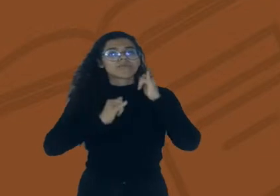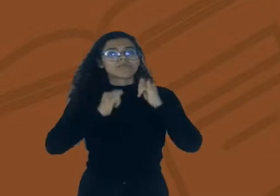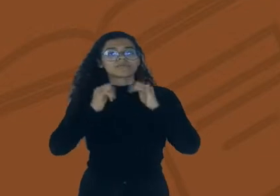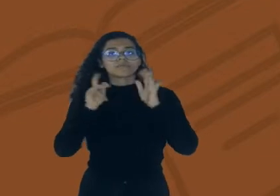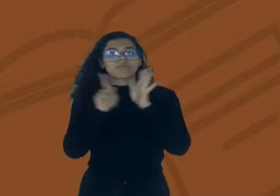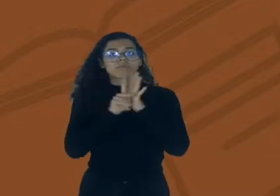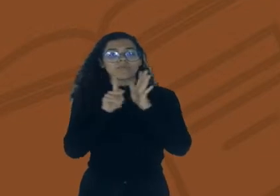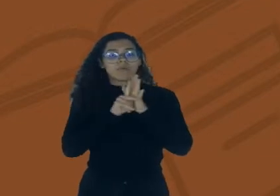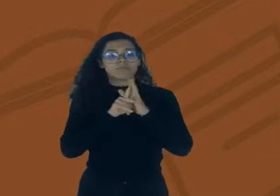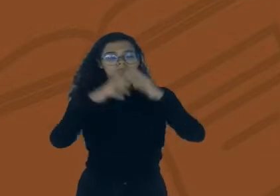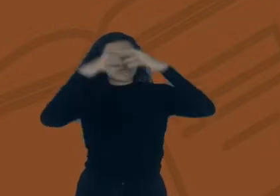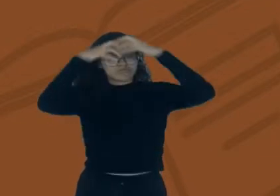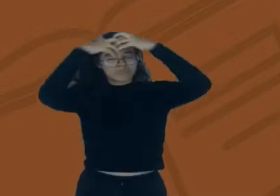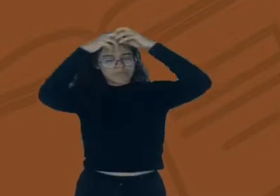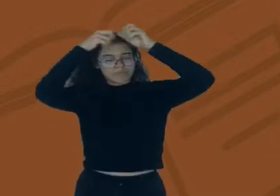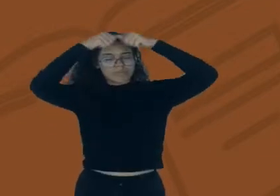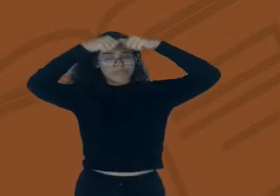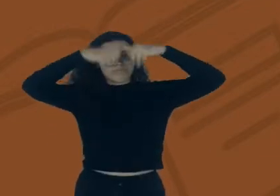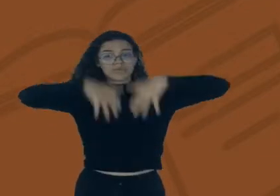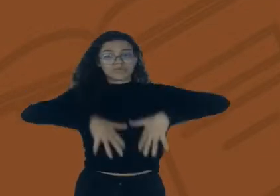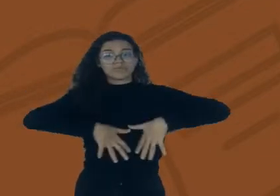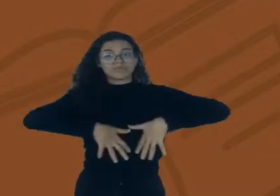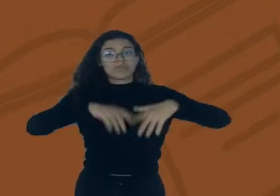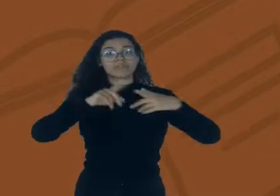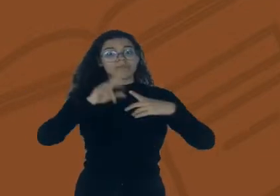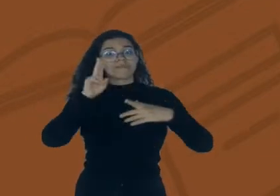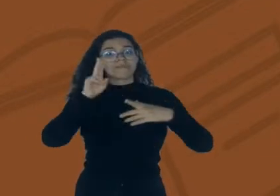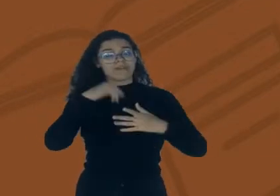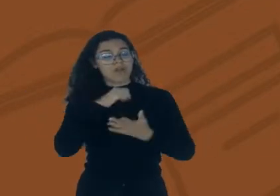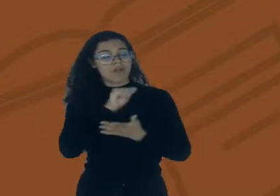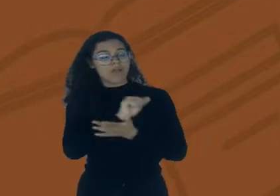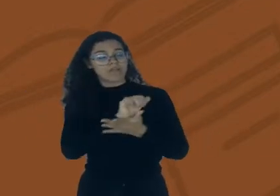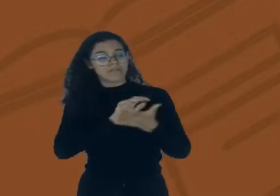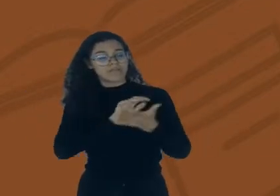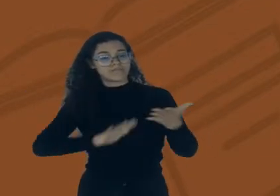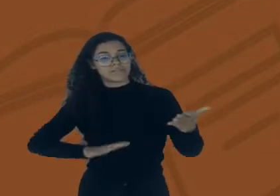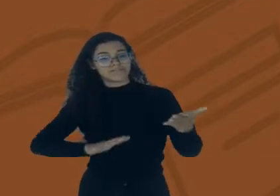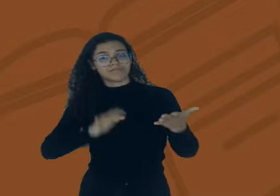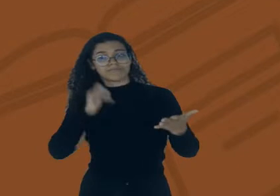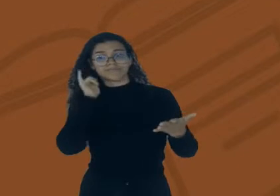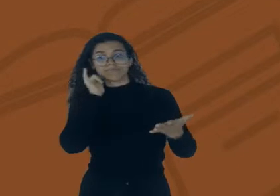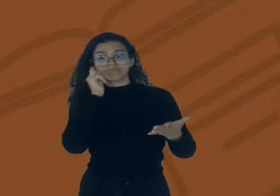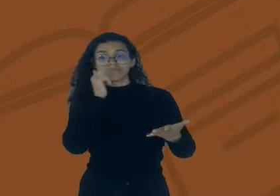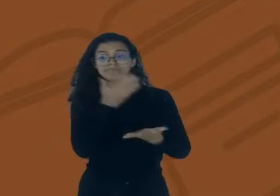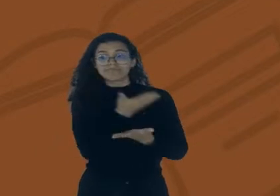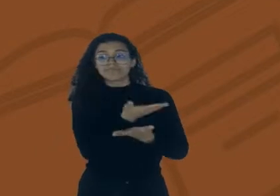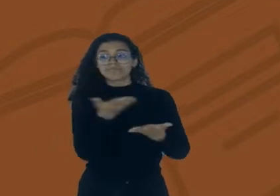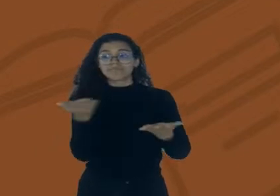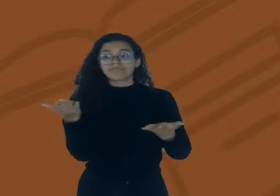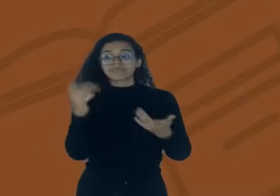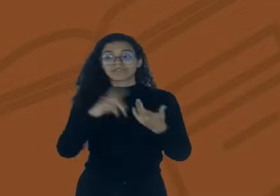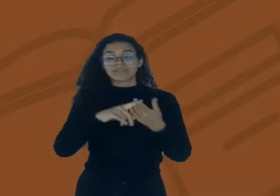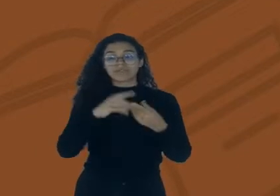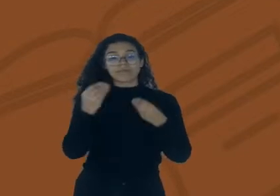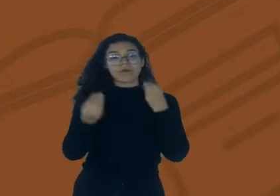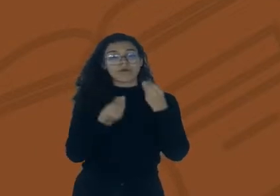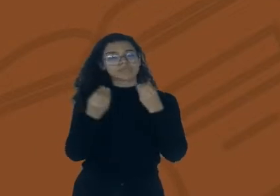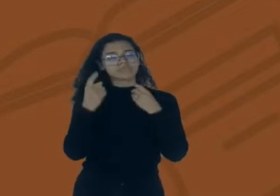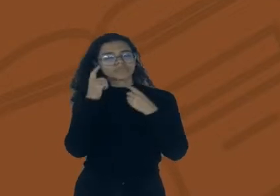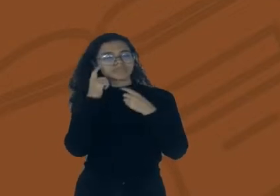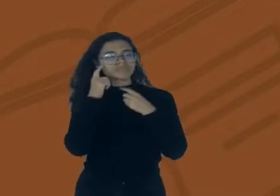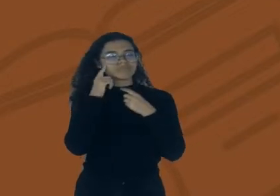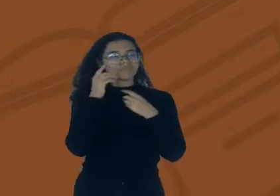Por fim, estarei concluindo com algumas atividades, trazendo para vocês as possíveis soluções e,